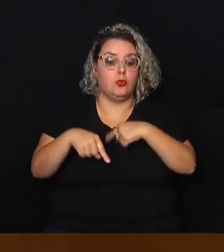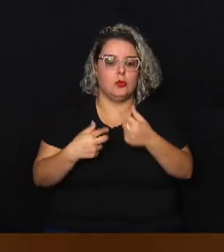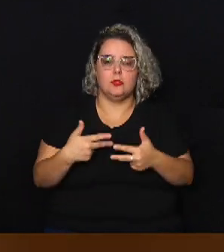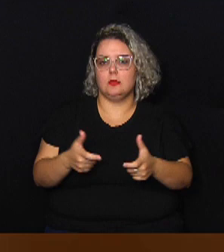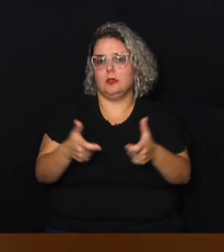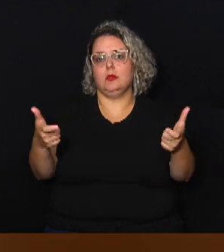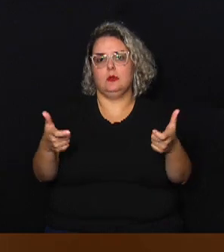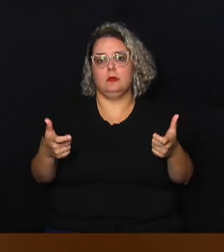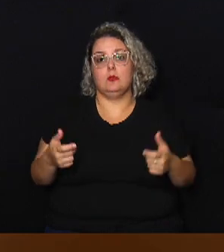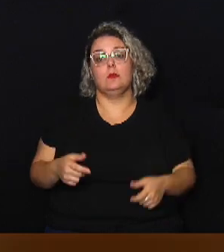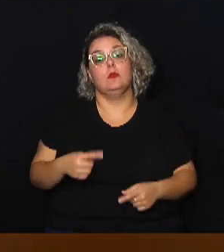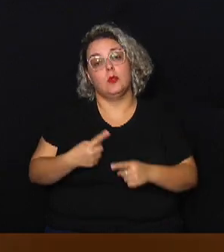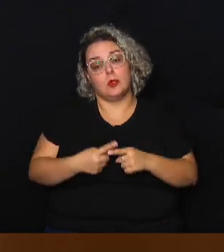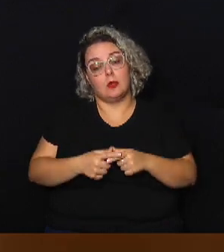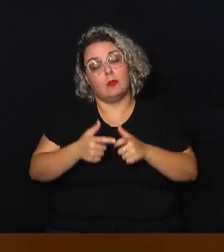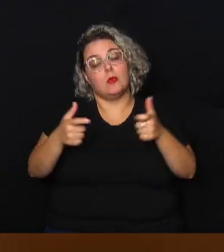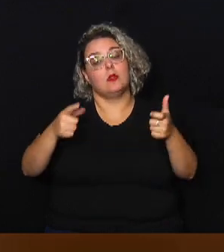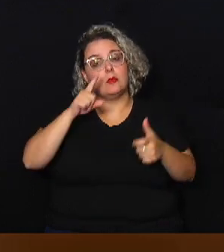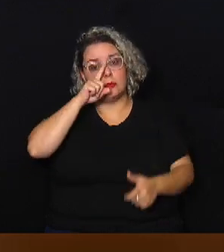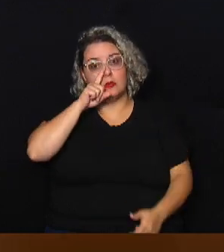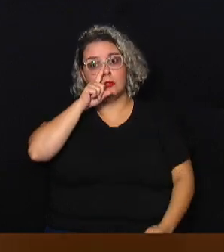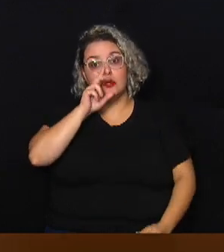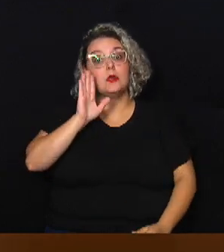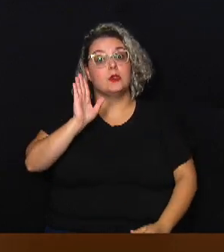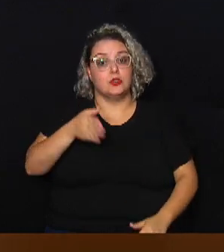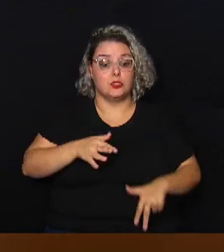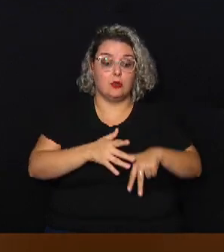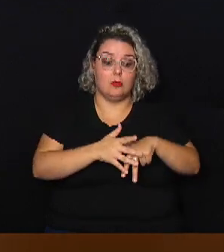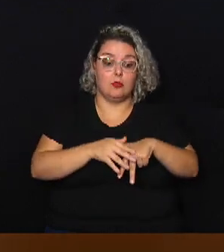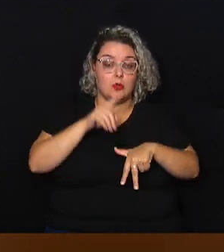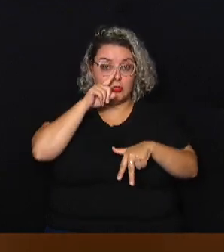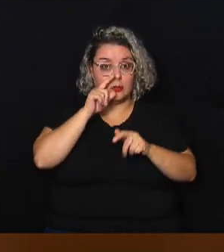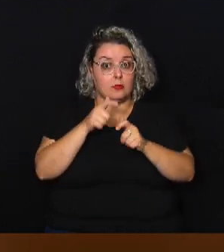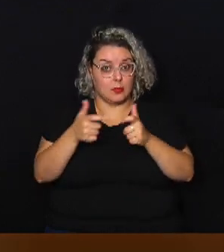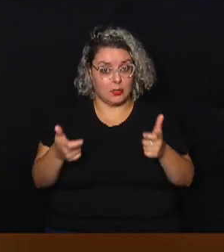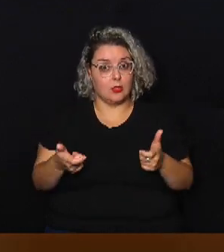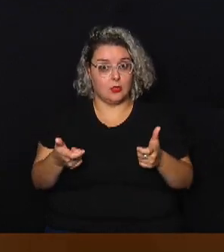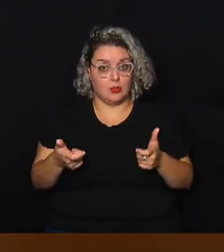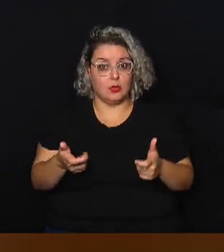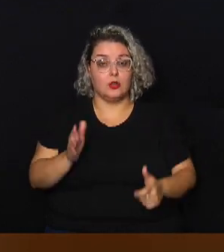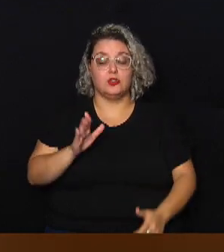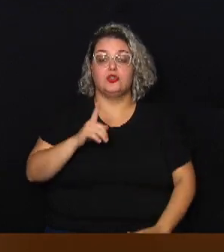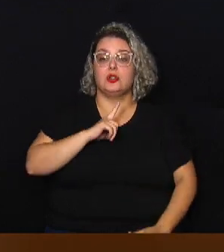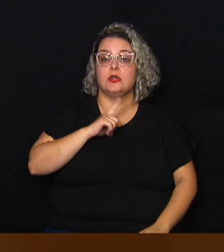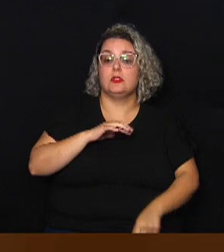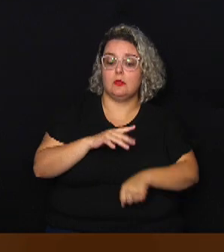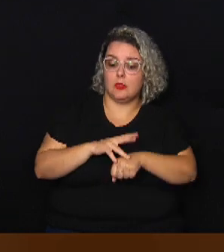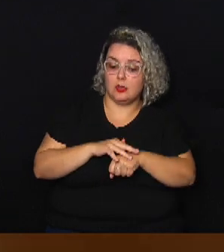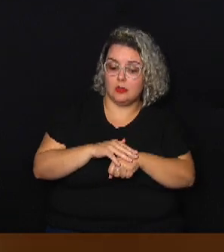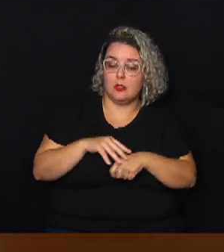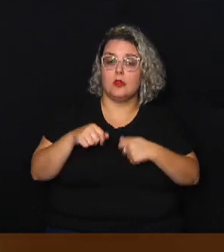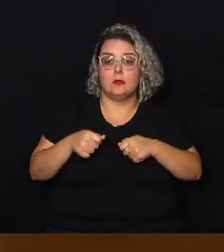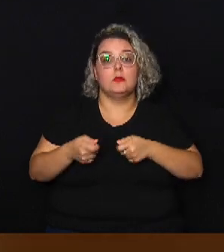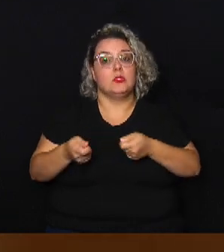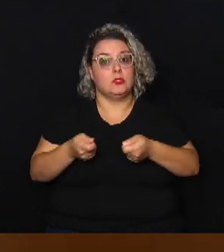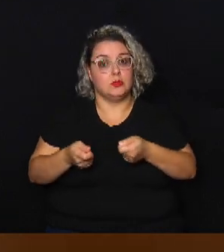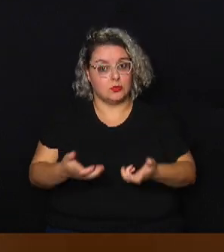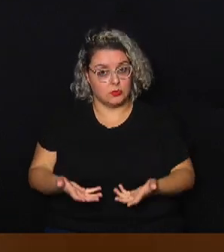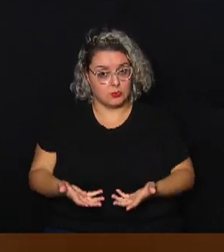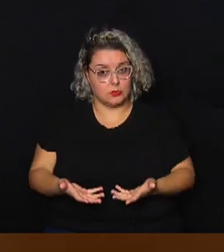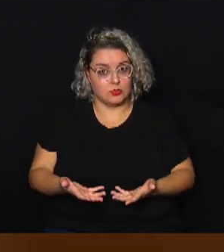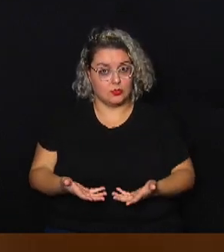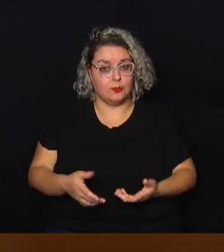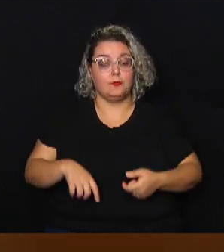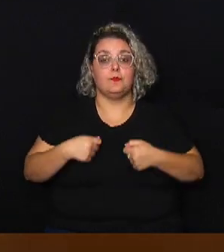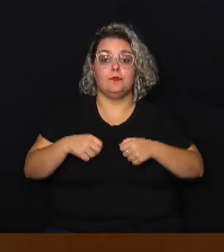ele vai aumentar o risco e ele já é um paciente com risco maior. Ele já tem uma doença e que precisa ser controlada. E tem que